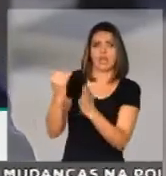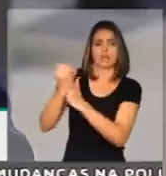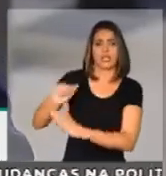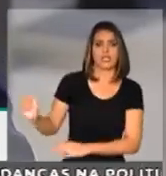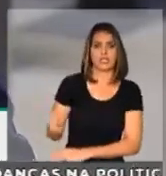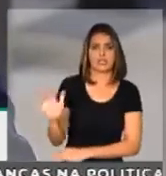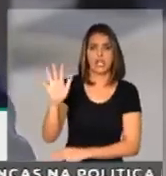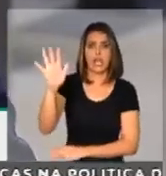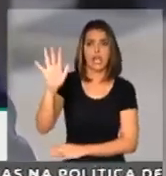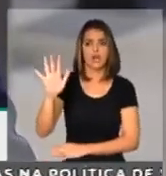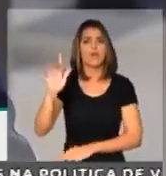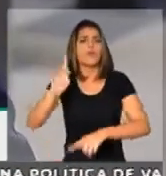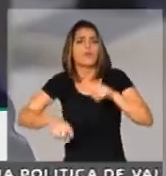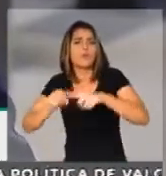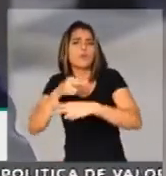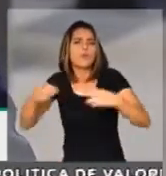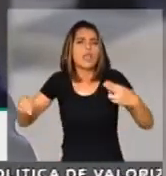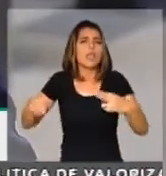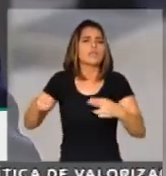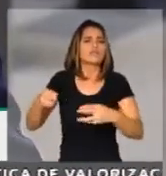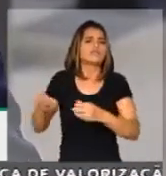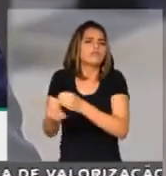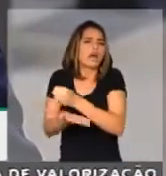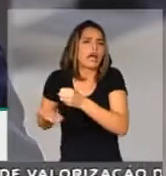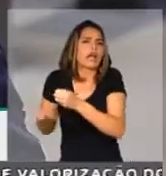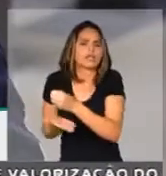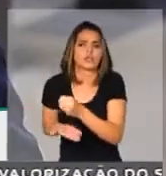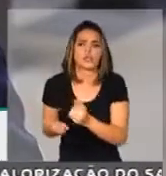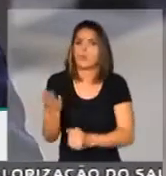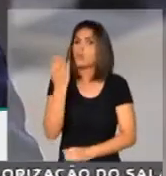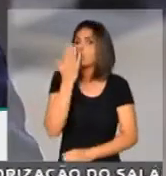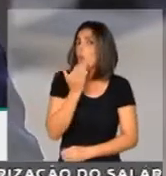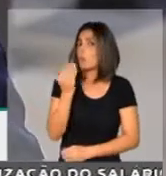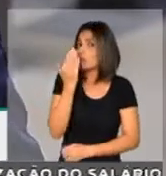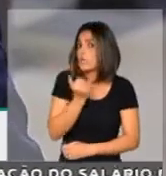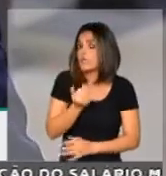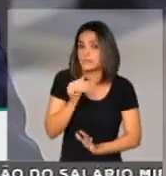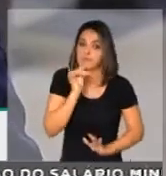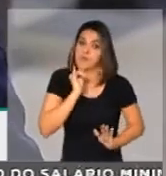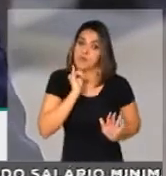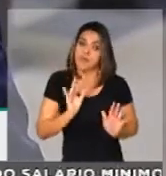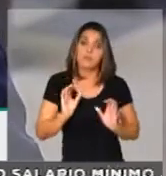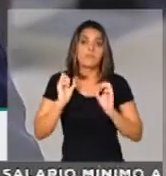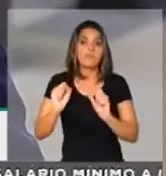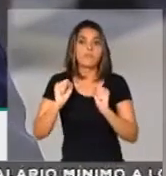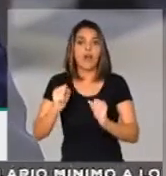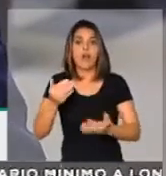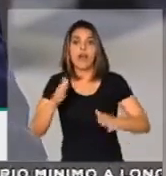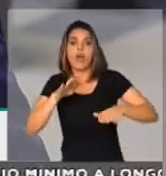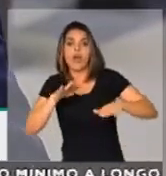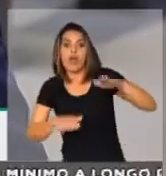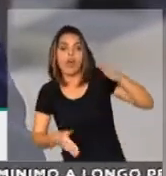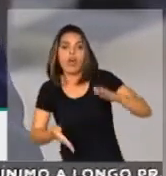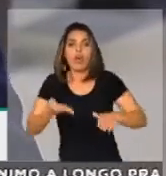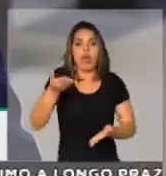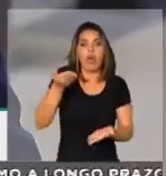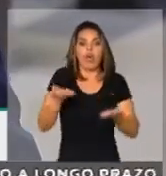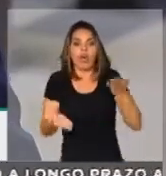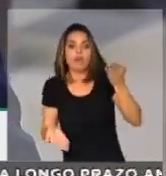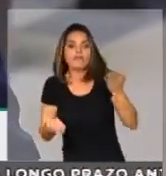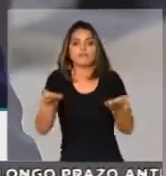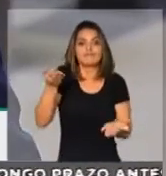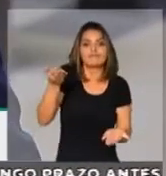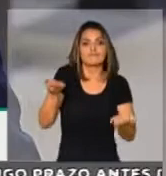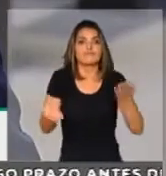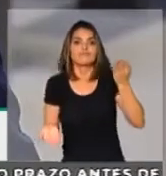é bem de consumo popular e particularmente o consumo alimentício. Isso pode ser um desequilíbrio, digamos,